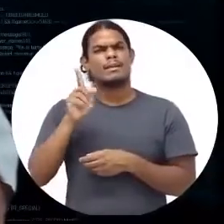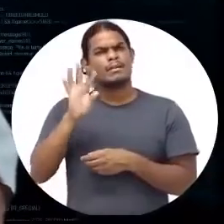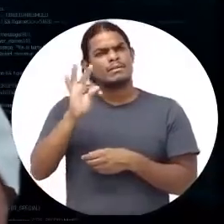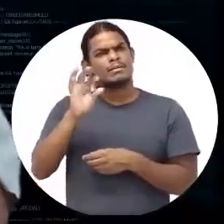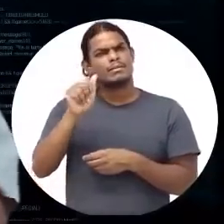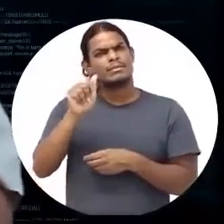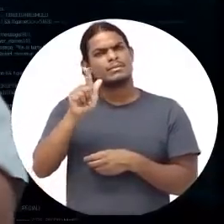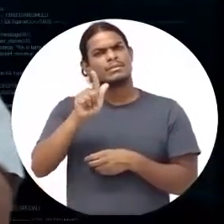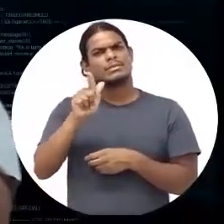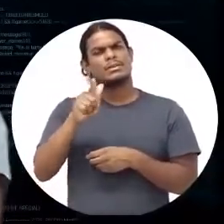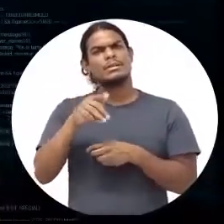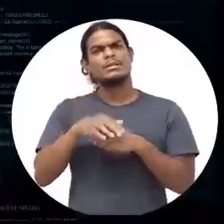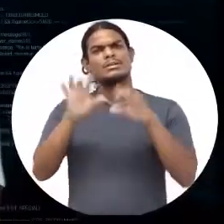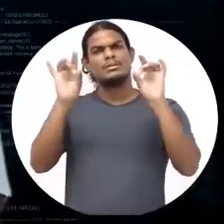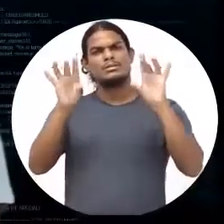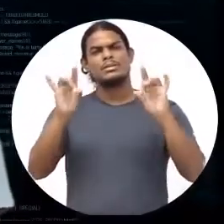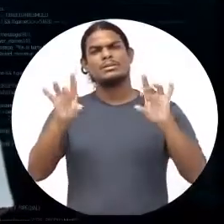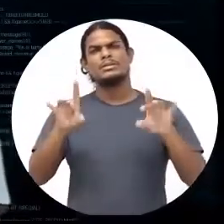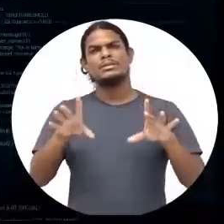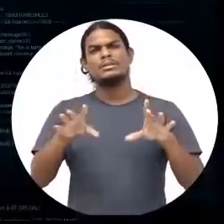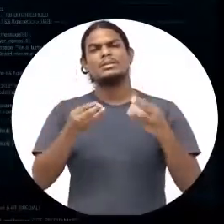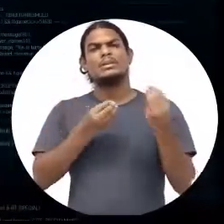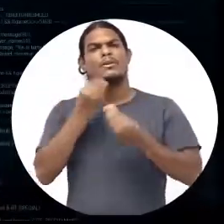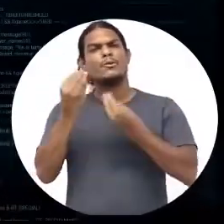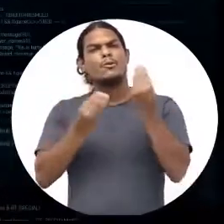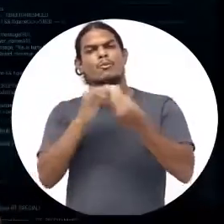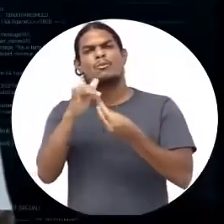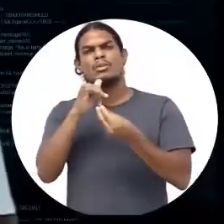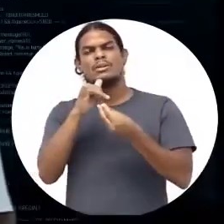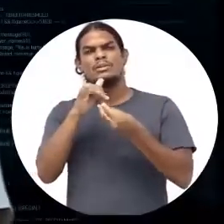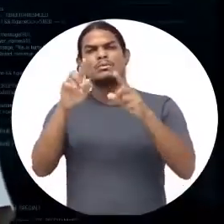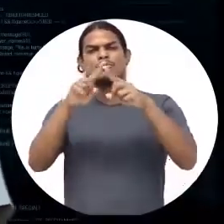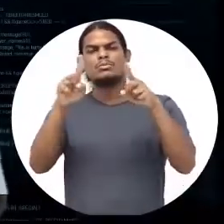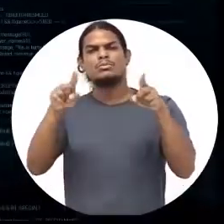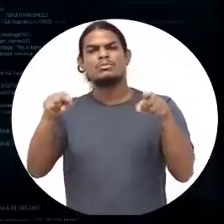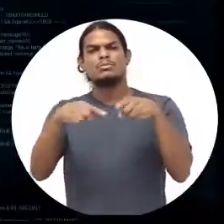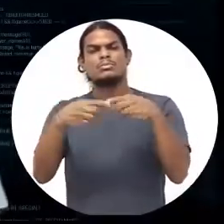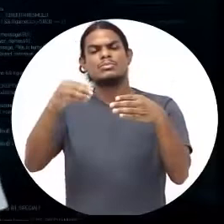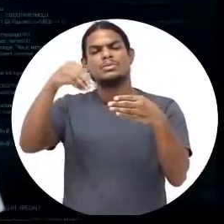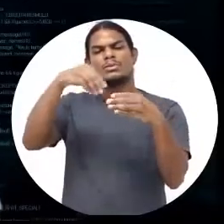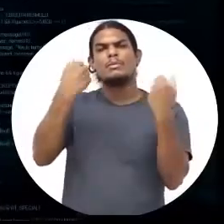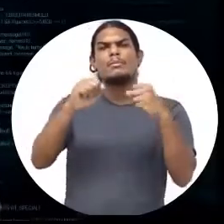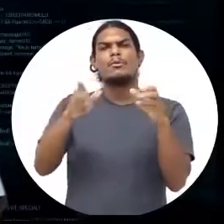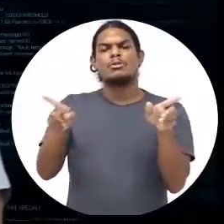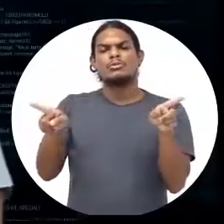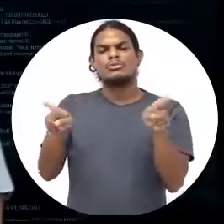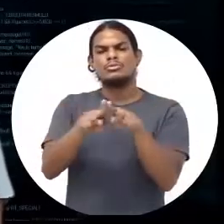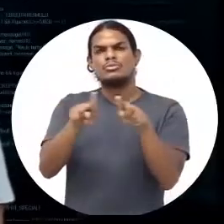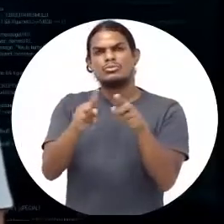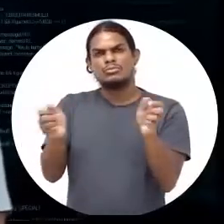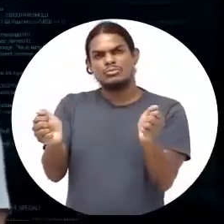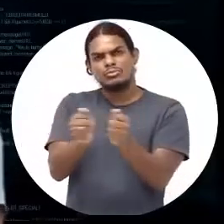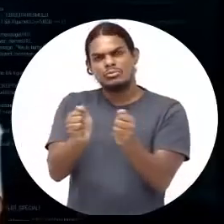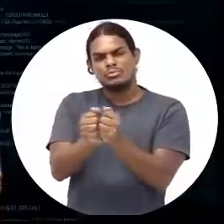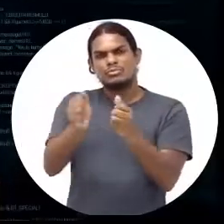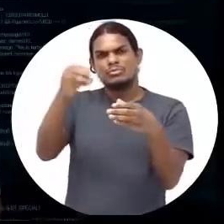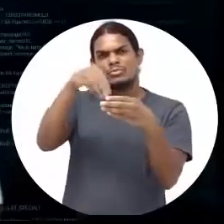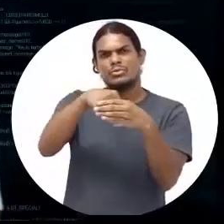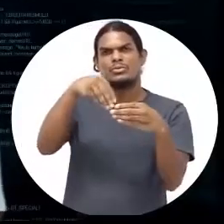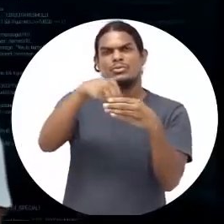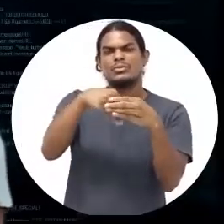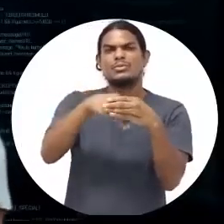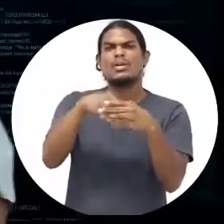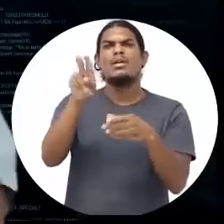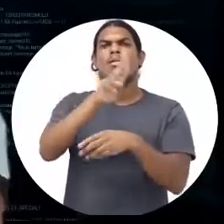elas, podemos dizer que elas são caixas, que você vai colocar outros elementos, agrupar outros elementos. Elas são chamadas de